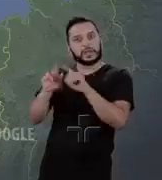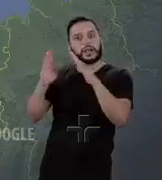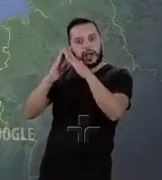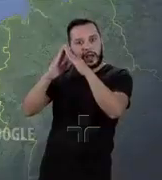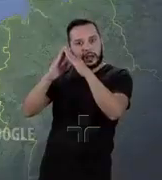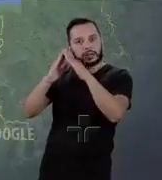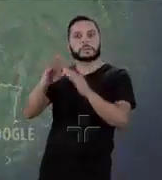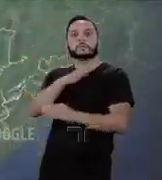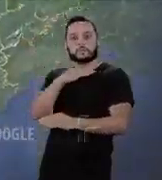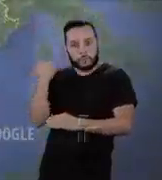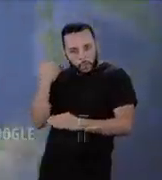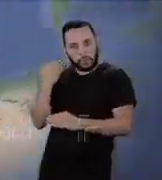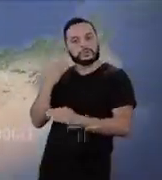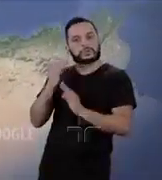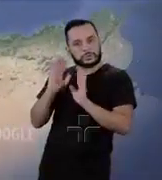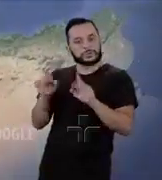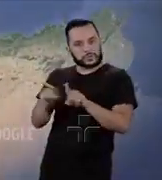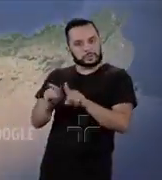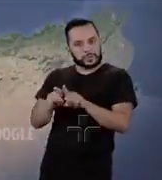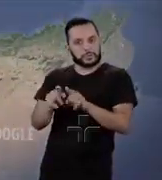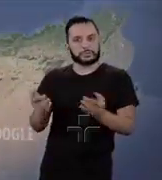casa.